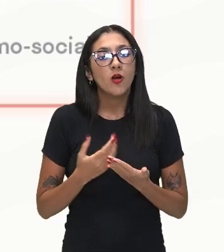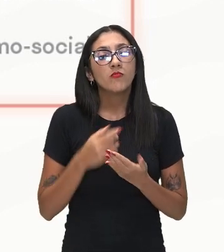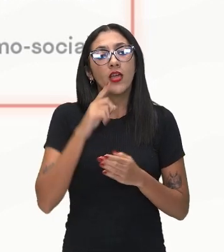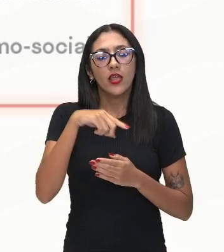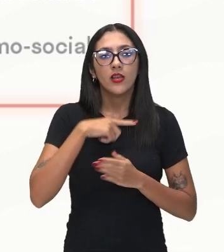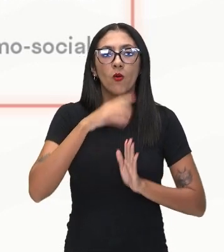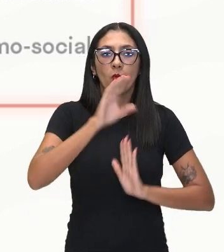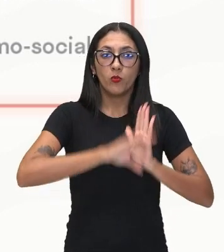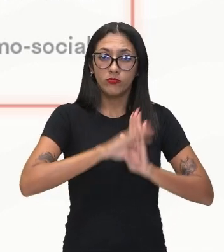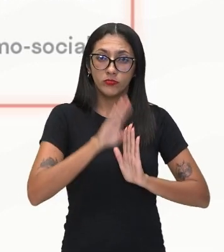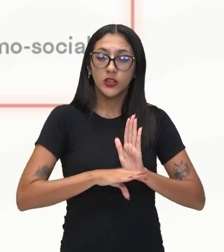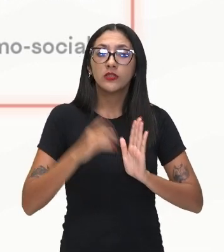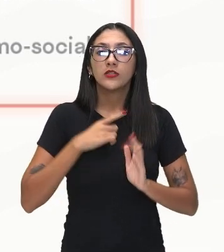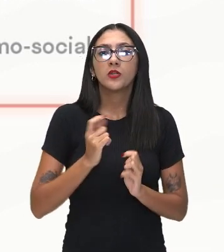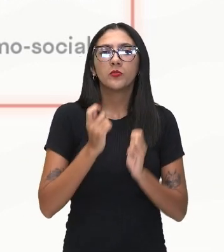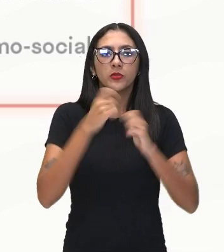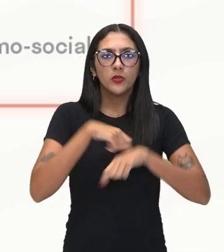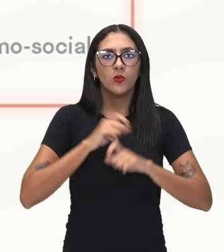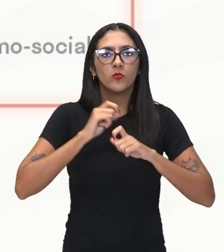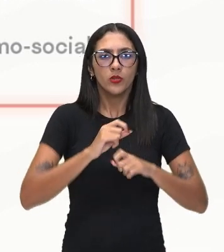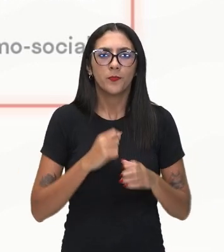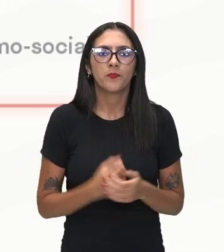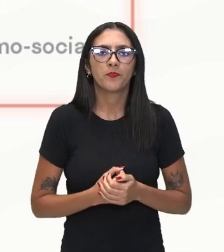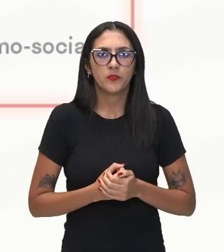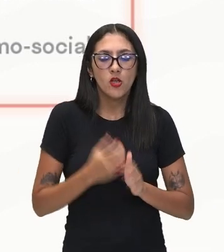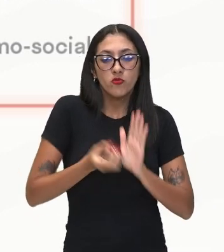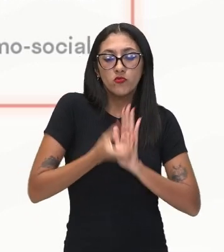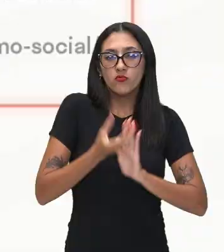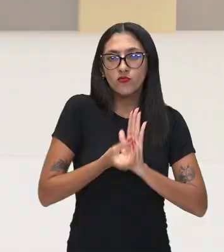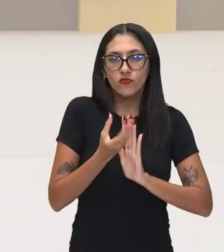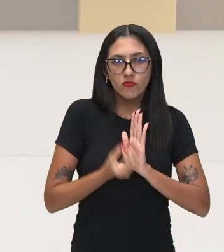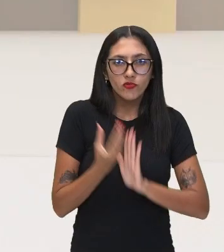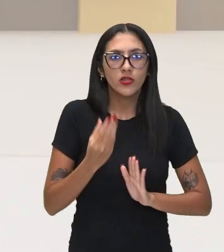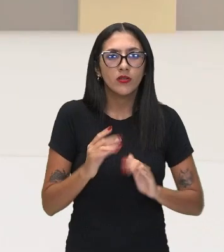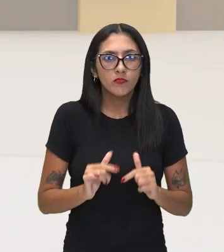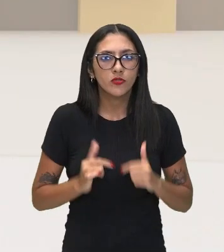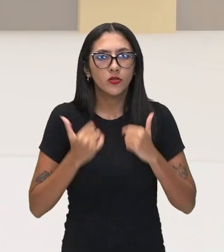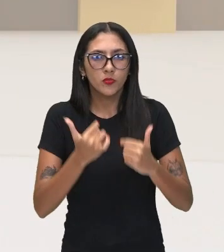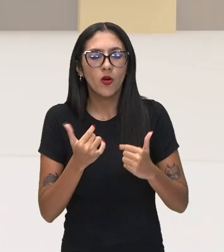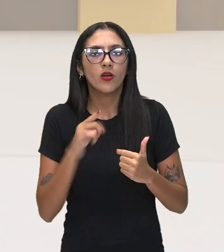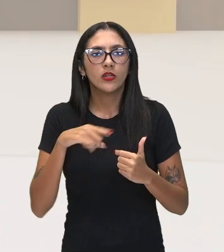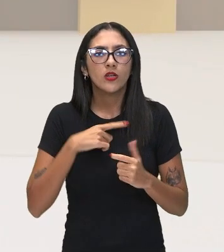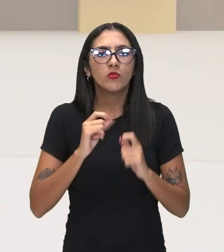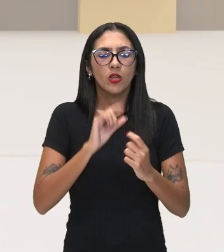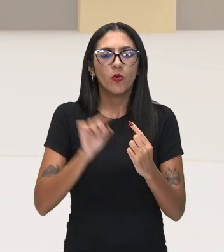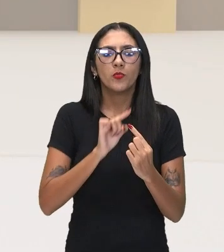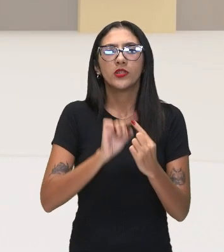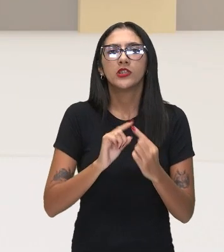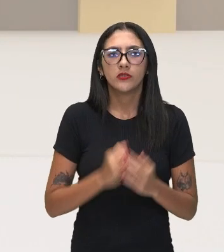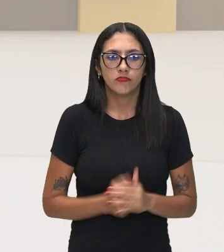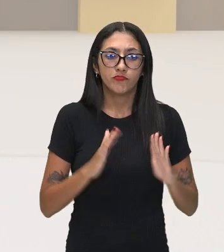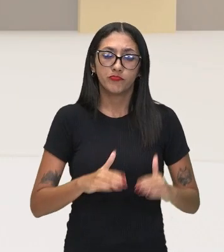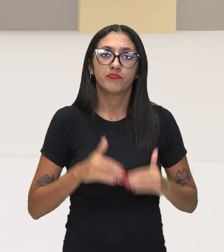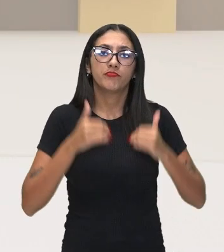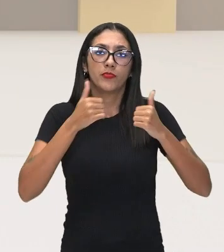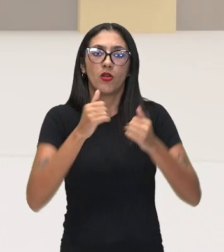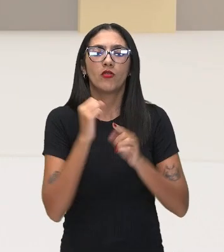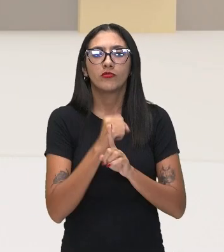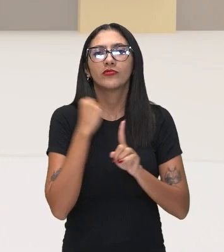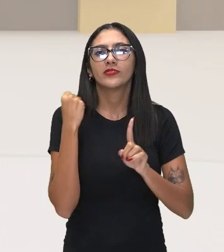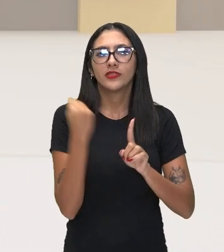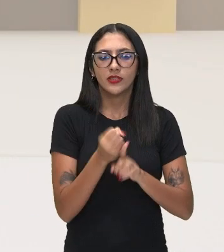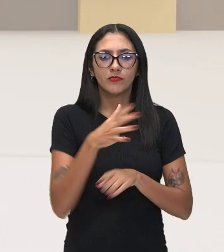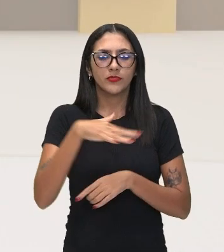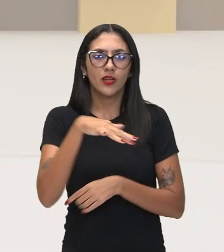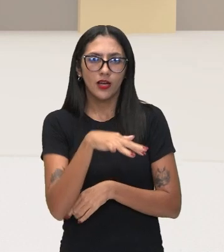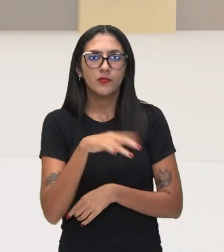conceito que possibilita a construção de negócios cujo maior impacto são melhorias na sociedade, tá? Ele